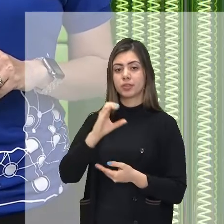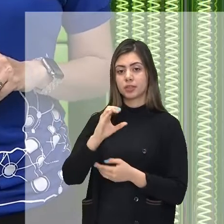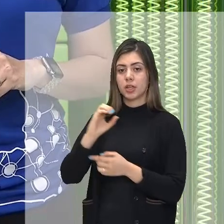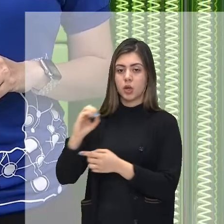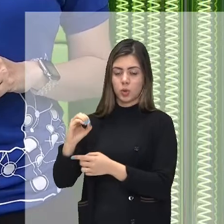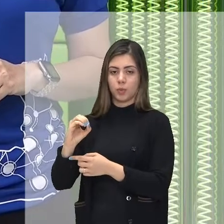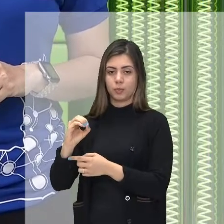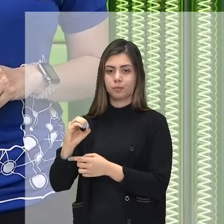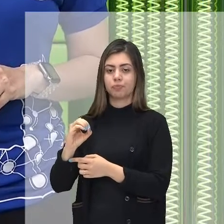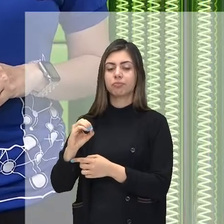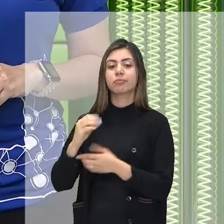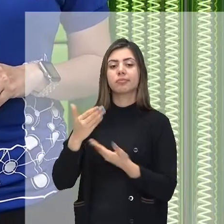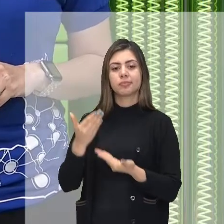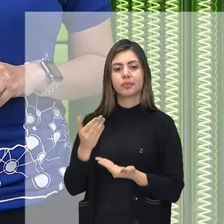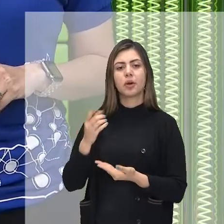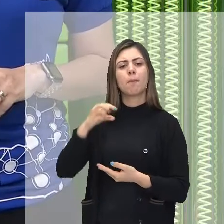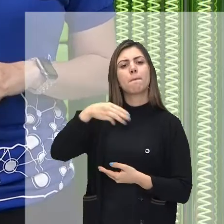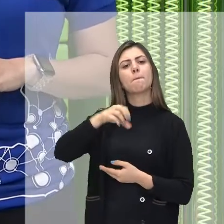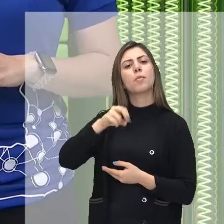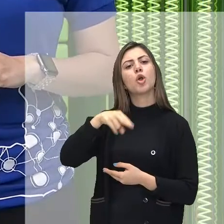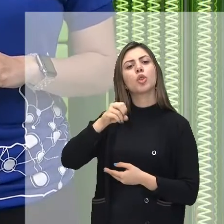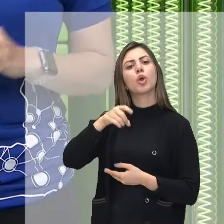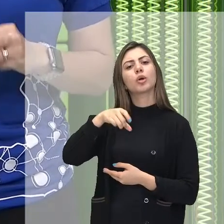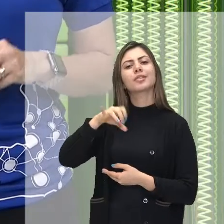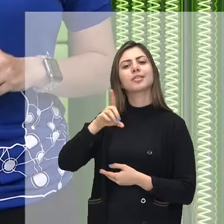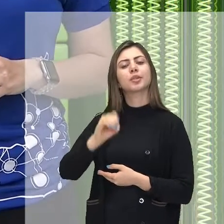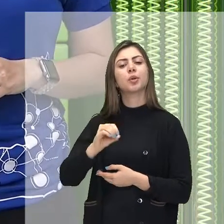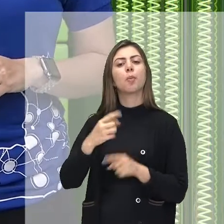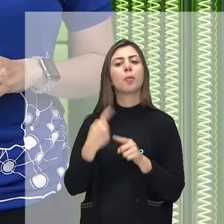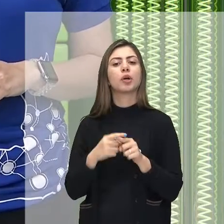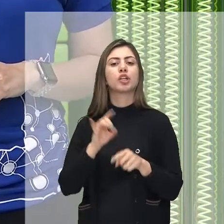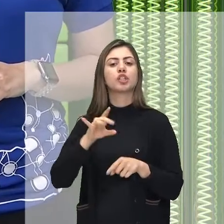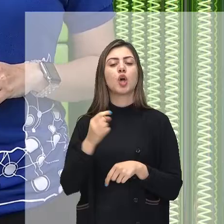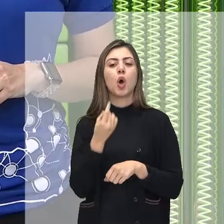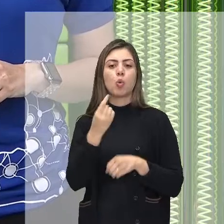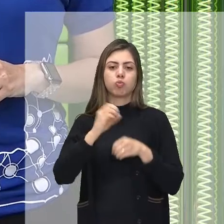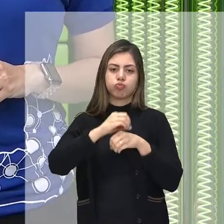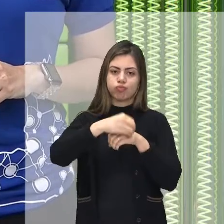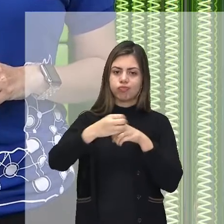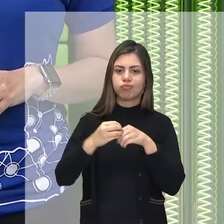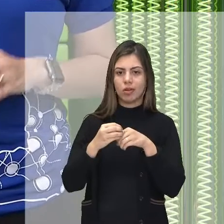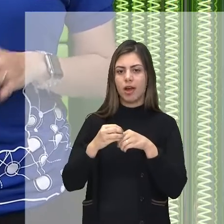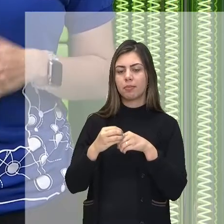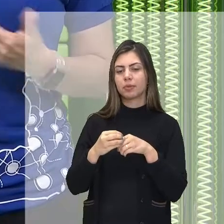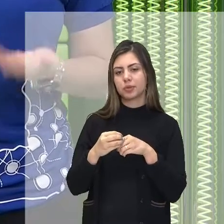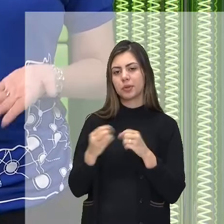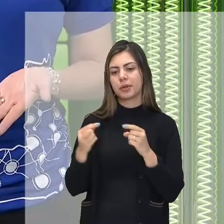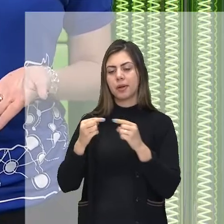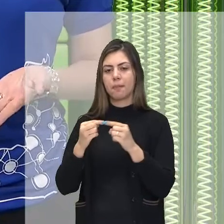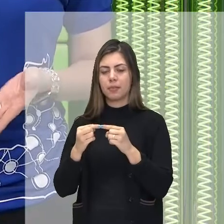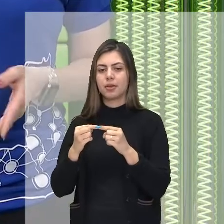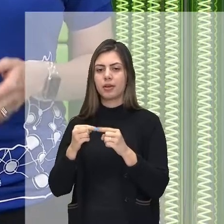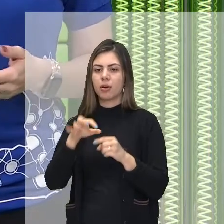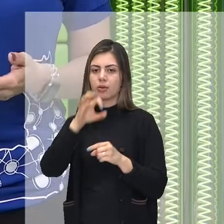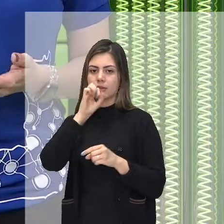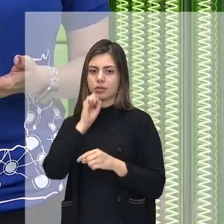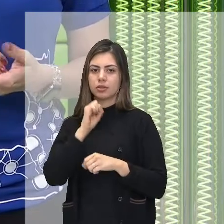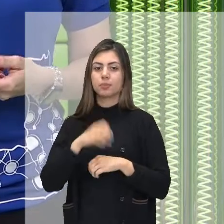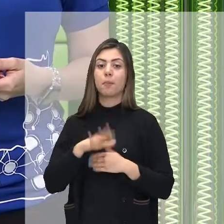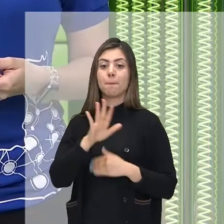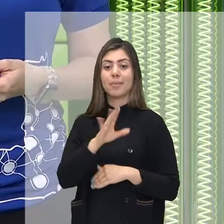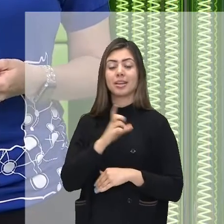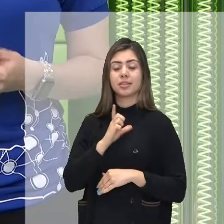CO. Ele é monóxido porque ele só tem um átomo de oxigênio, né? O dióxido, que